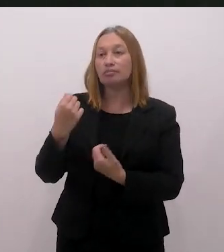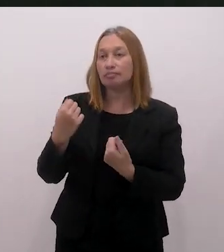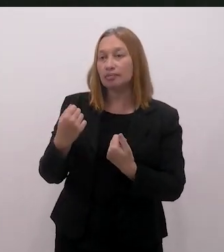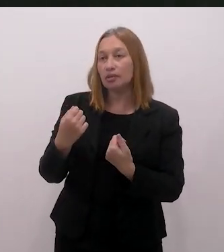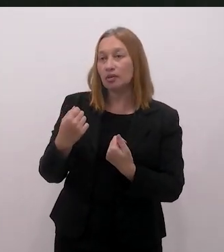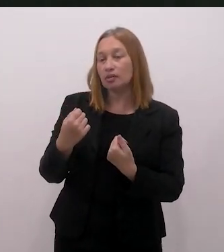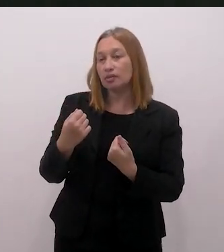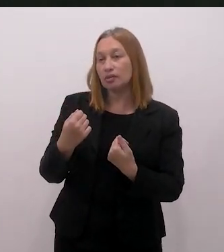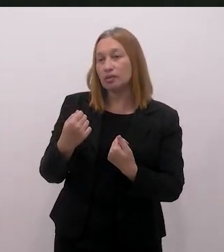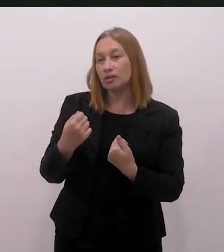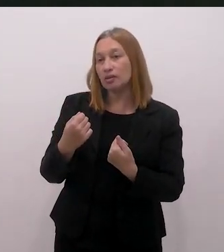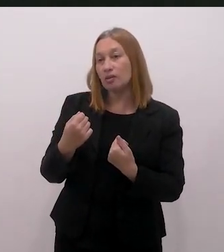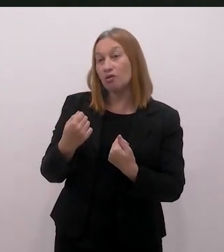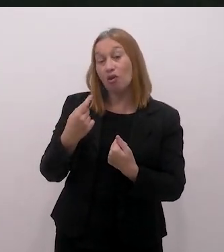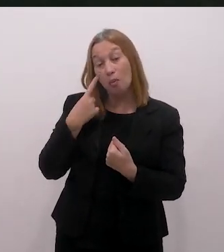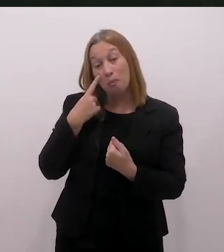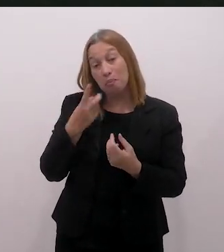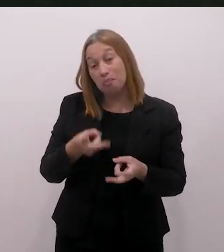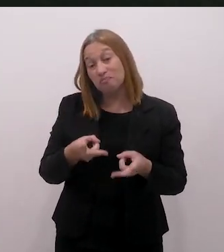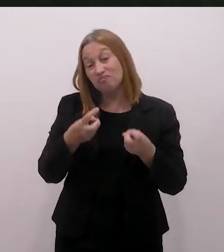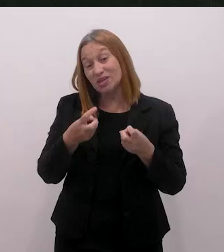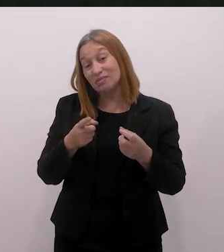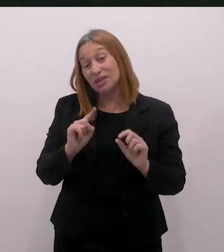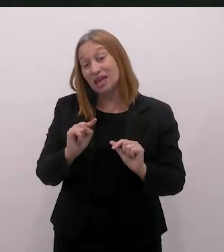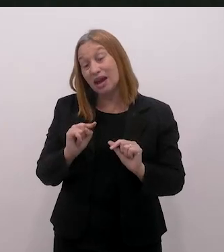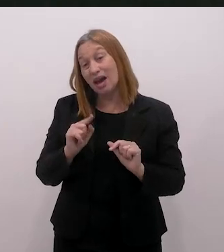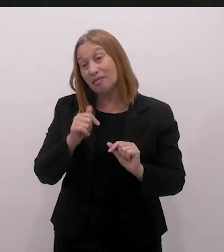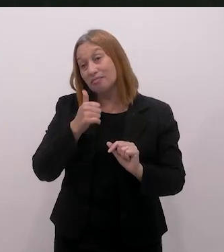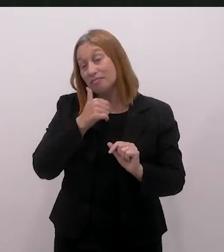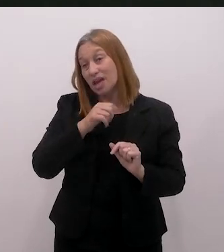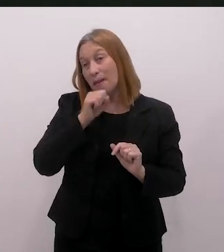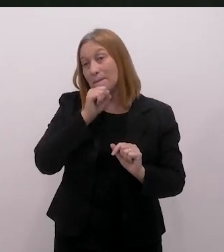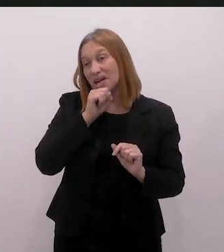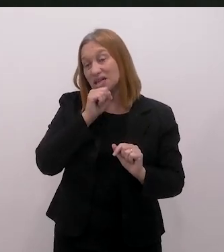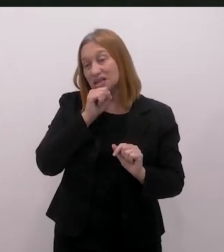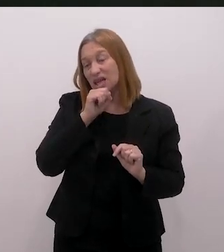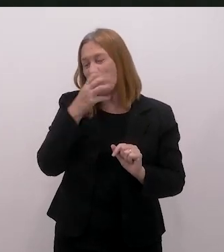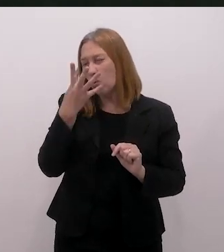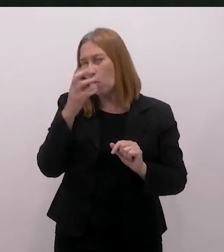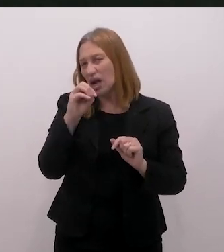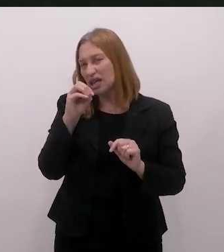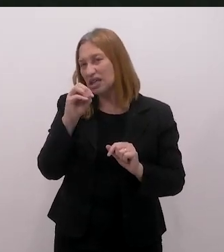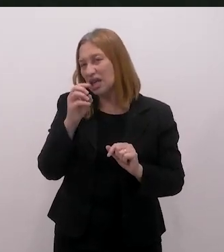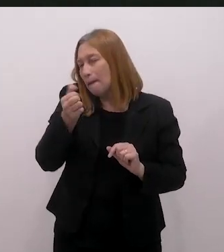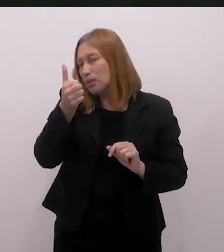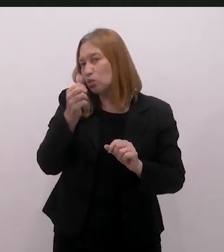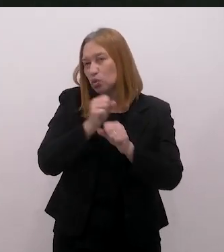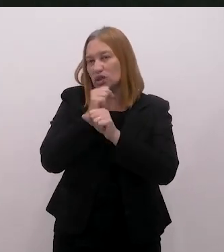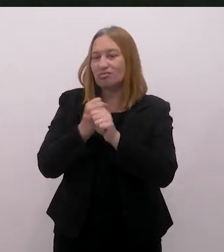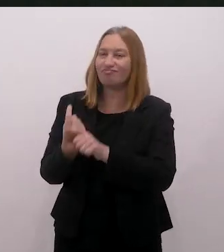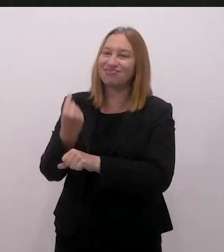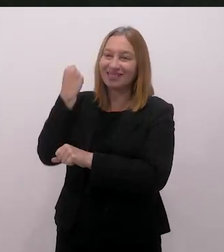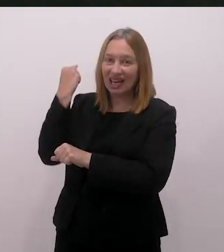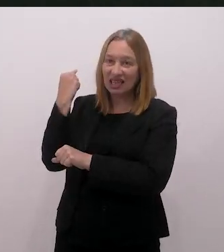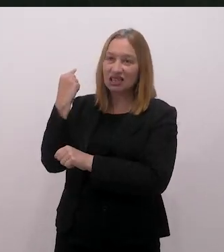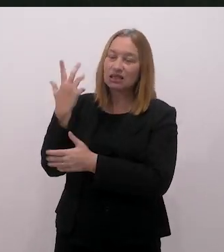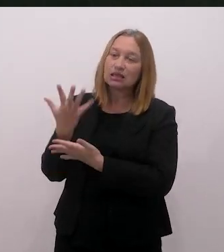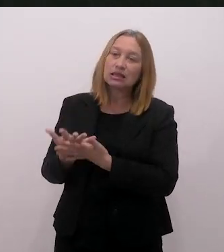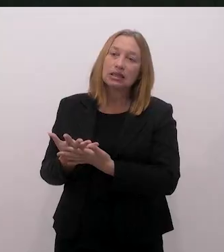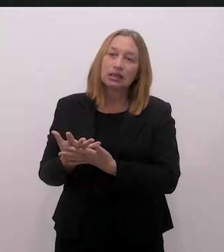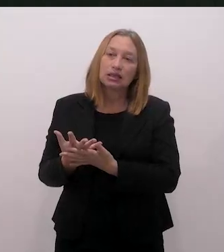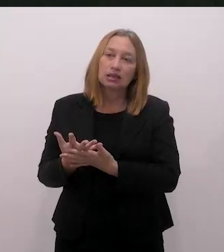Que eu vi que a minha mãe, vamos dizer, há 40 e poucos anos